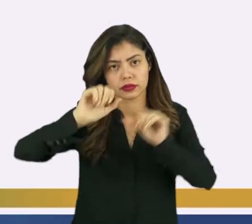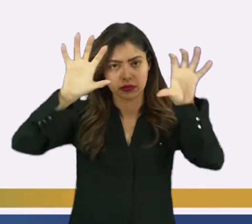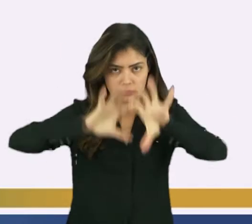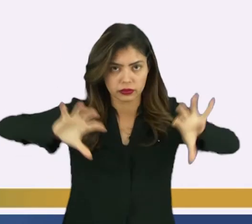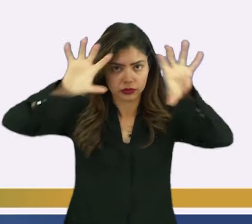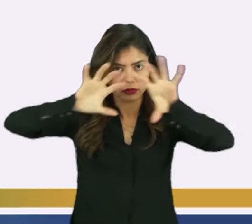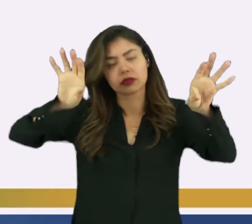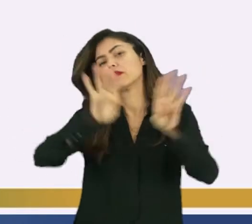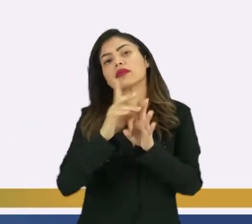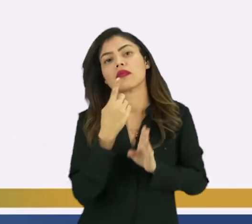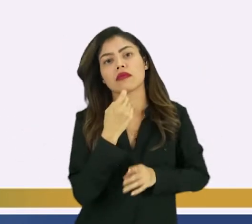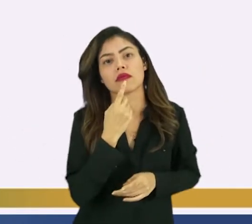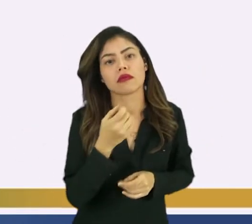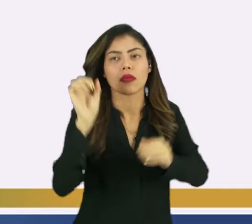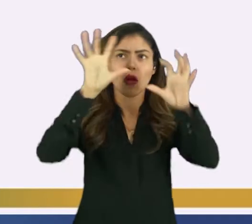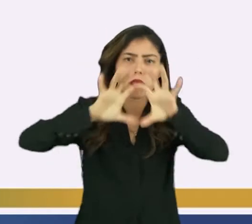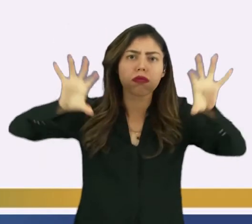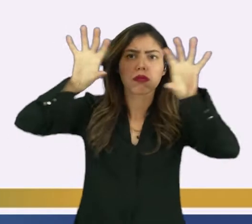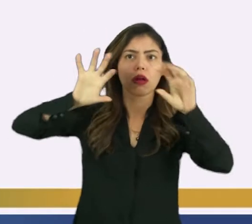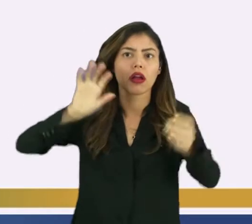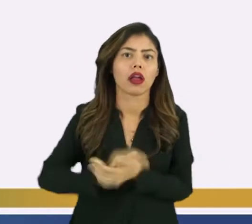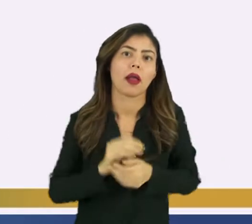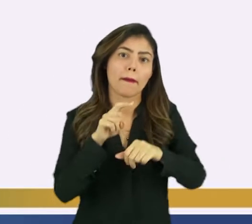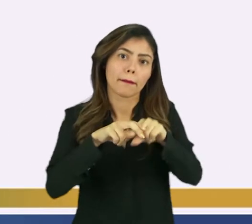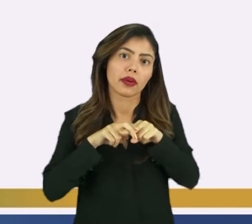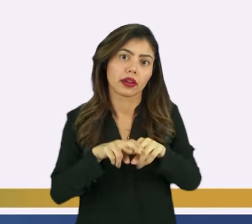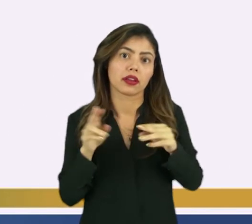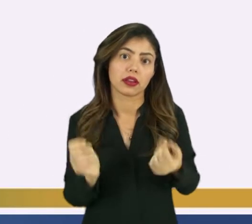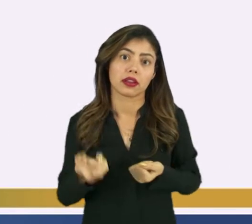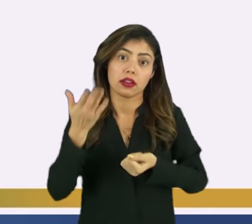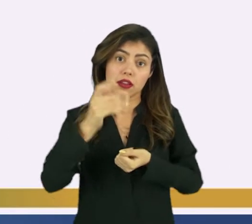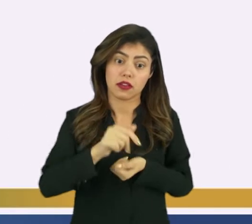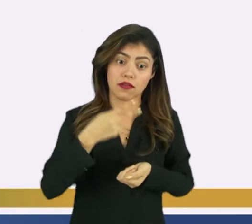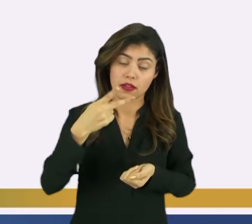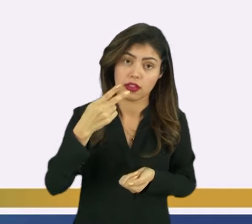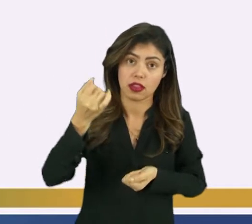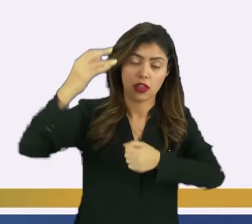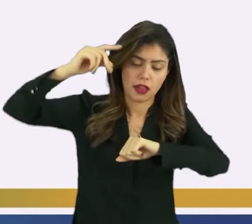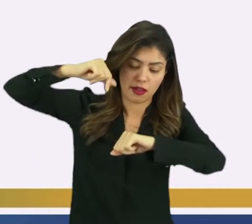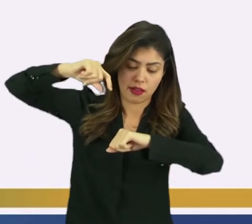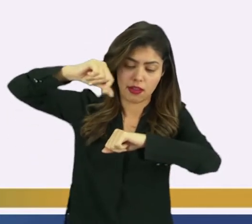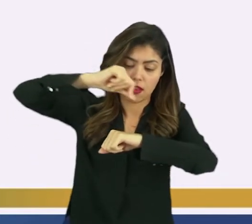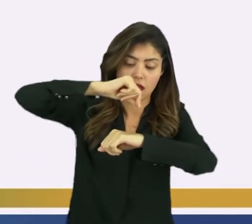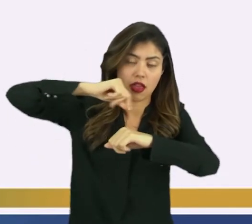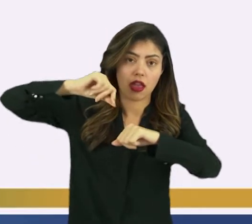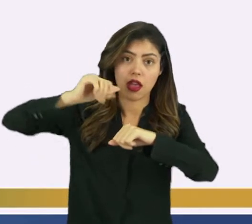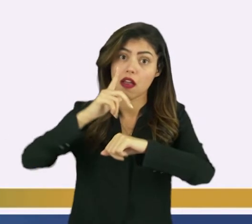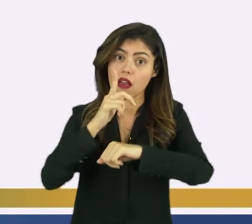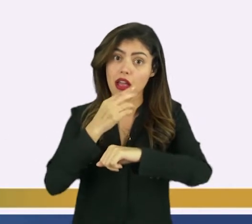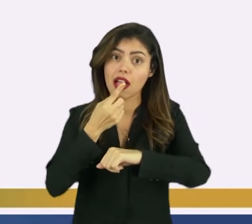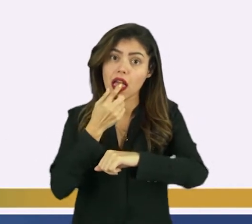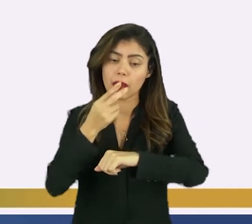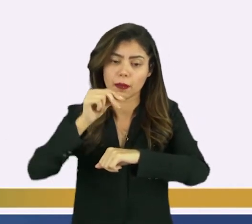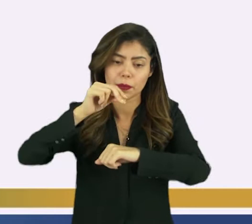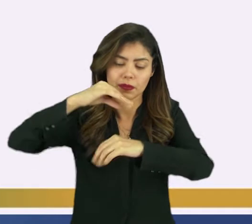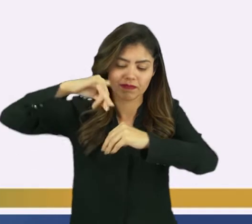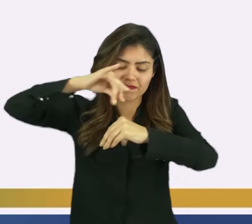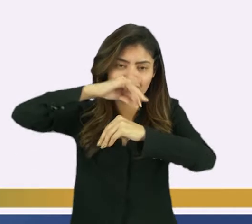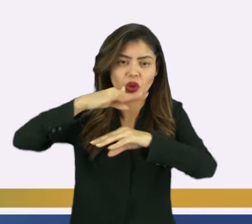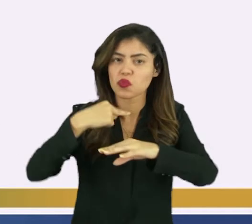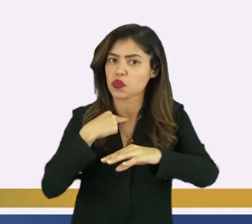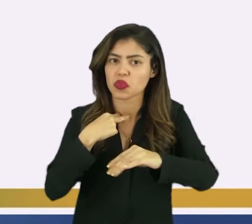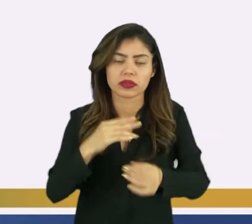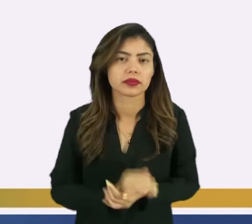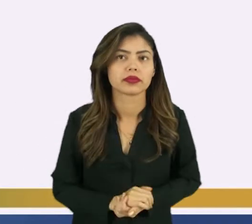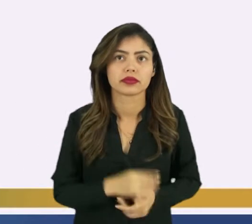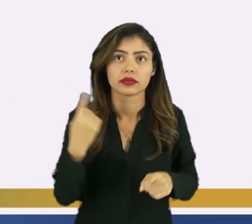trocas gasosas entre o sangue e o ar, por isso que não pode fazer aquela questão que eu disse lá na frente, de jogar sal em cima dos anfíbios, tá?